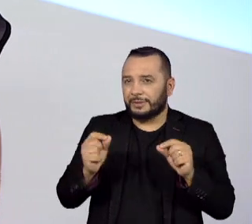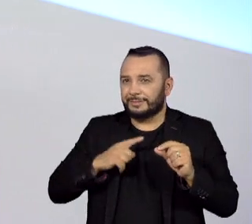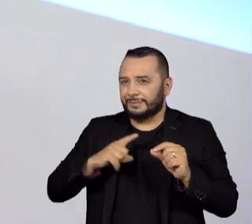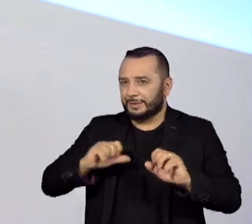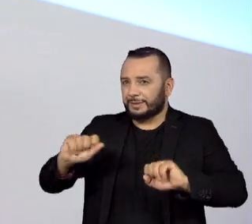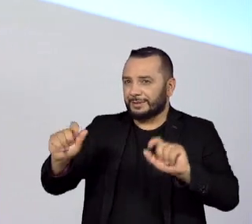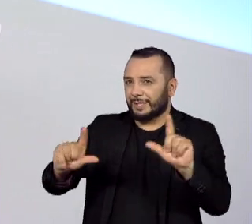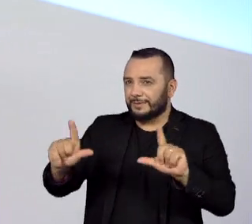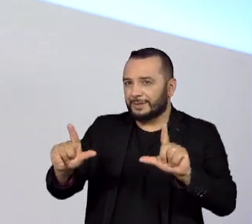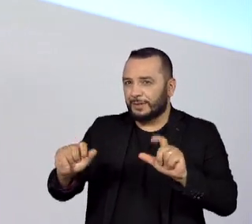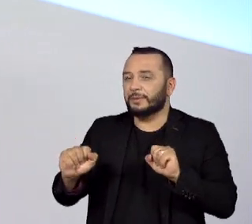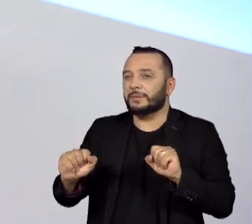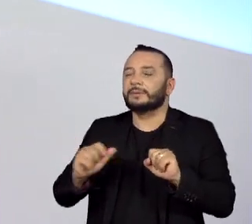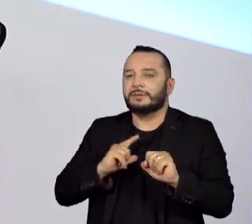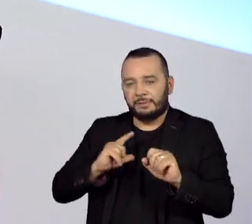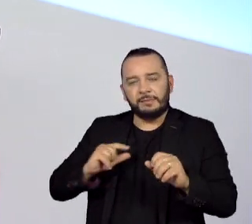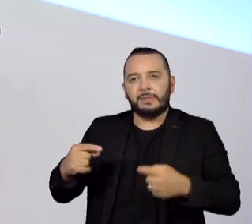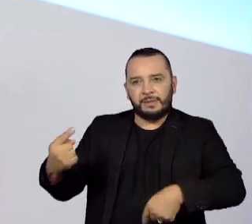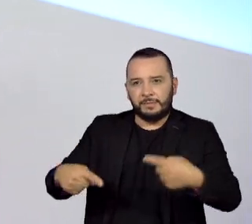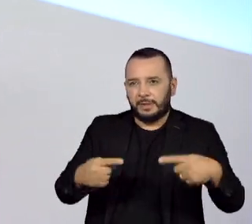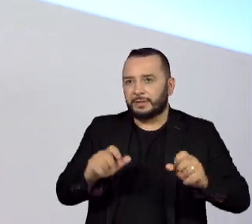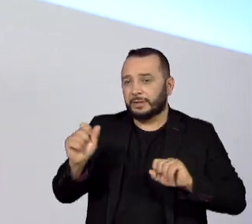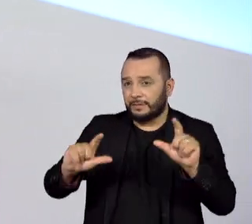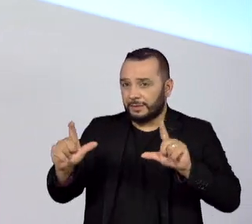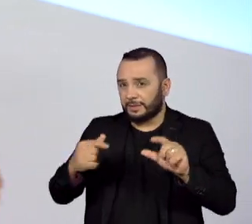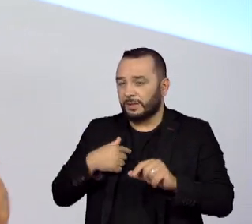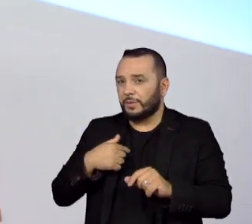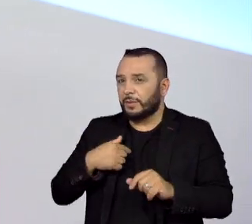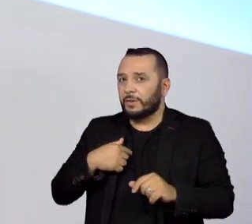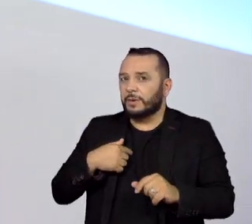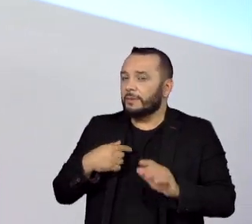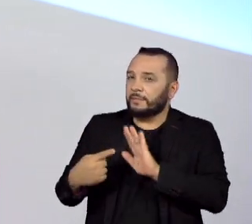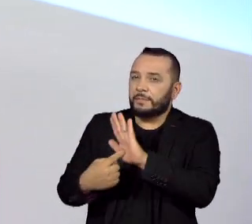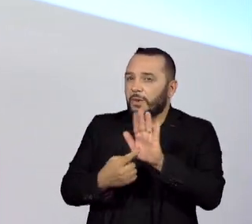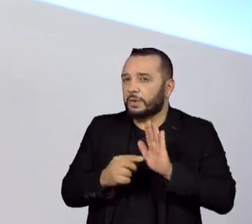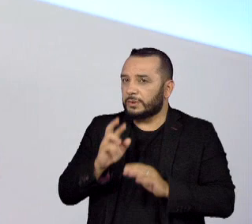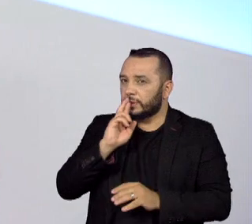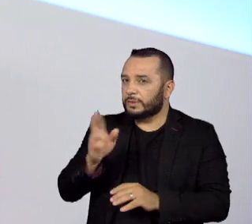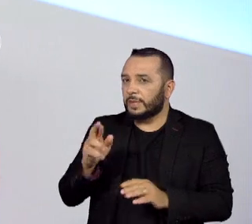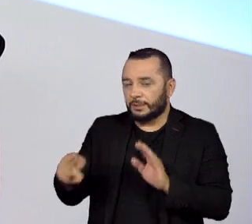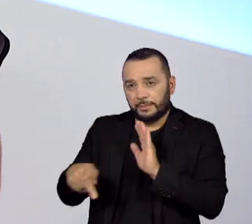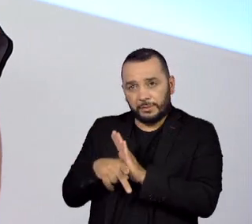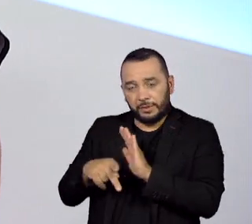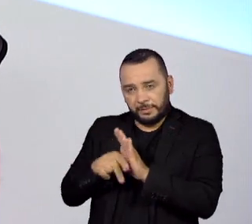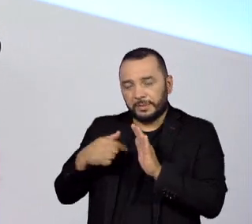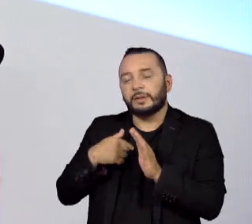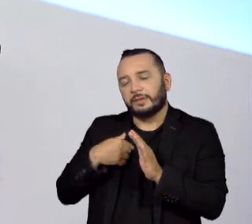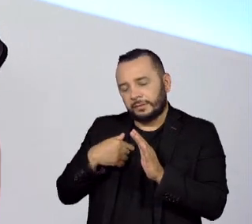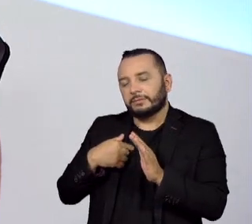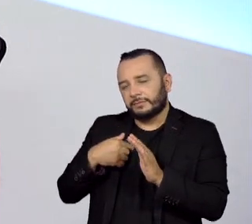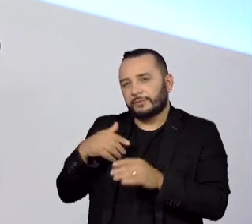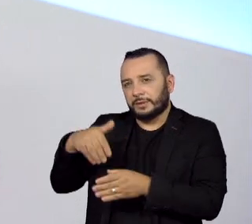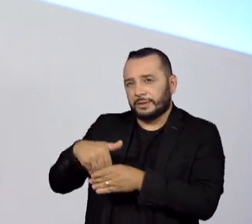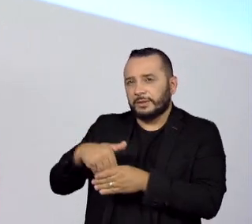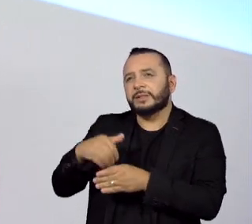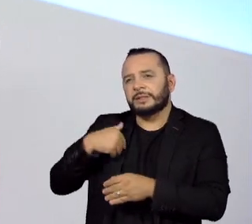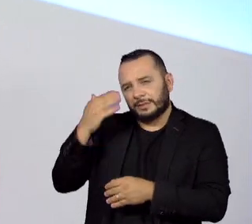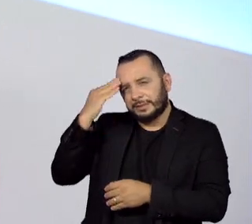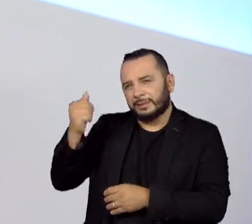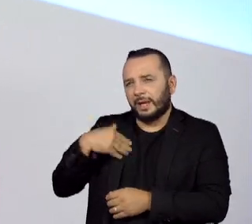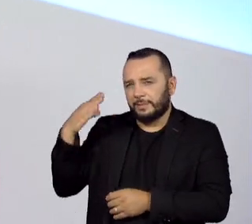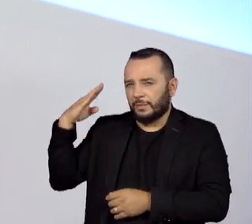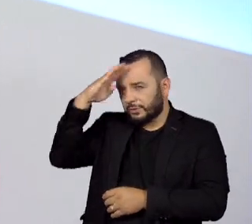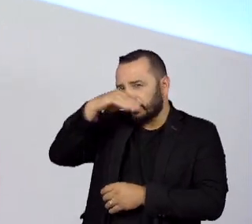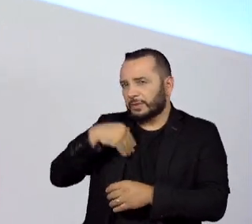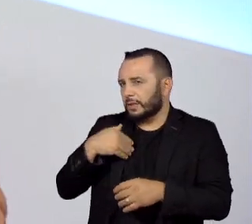debate na televisão poderia definir o resultado de uma eleição, né? A gente sabe, né, que o nosso atual presidente fugiu dos debates, isso não aconteceu